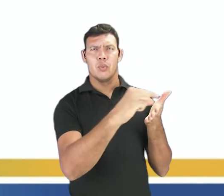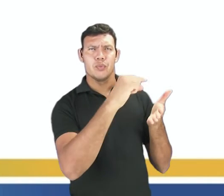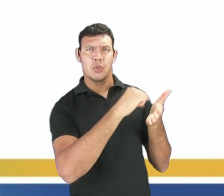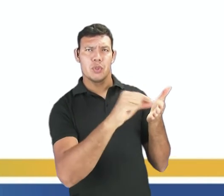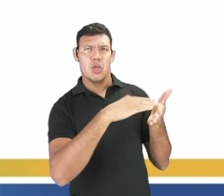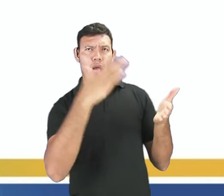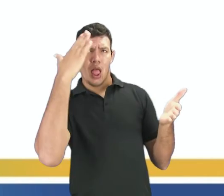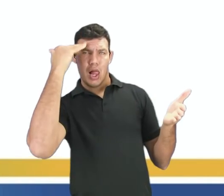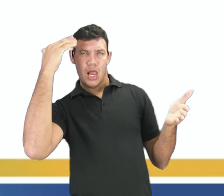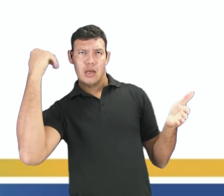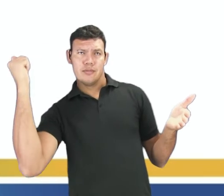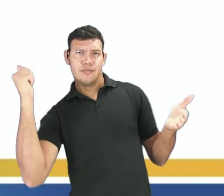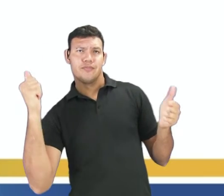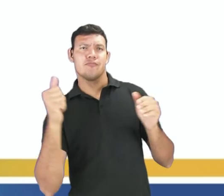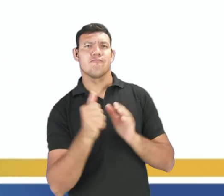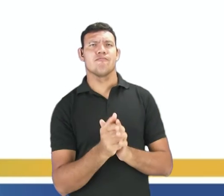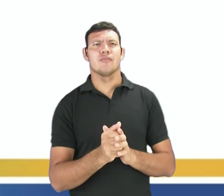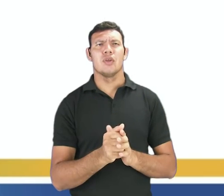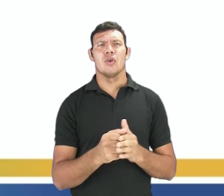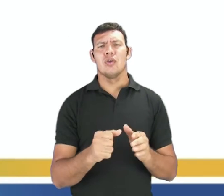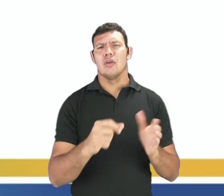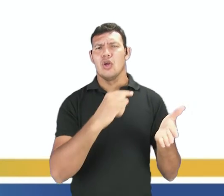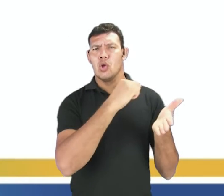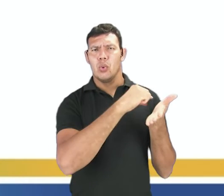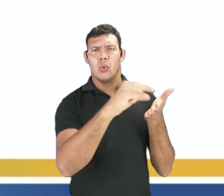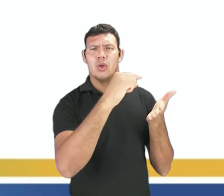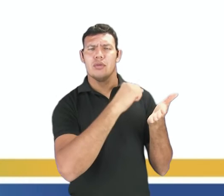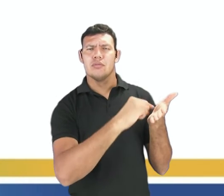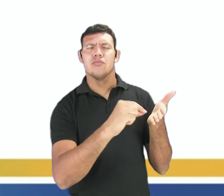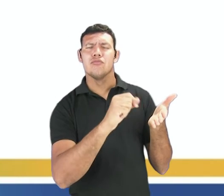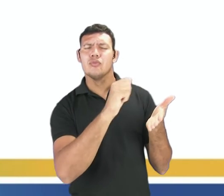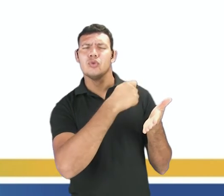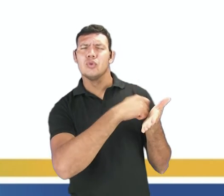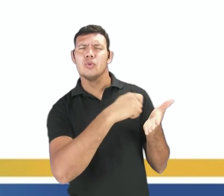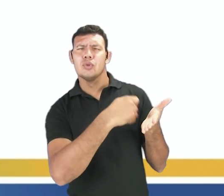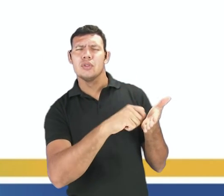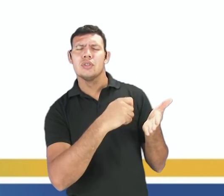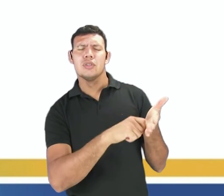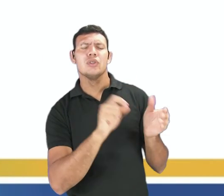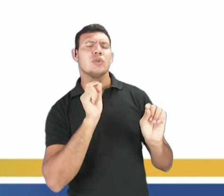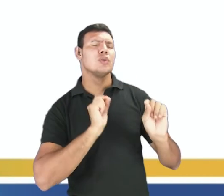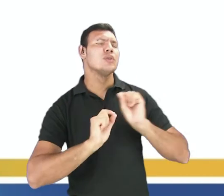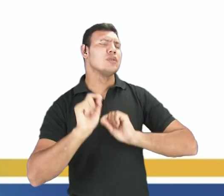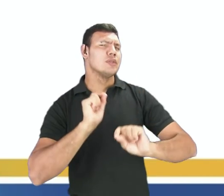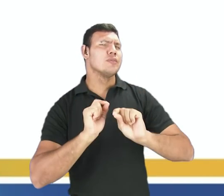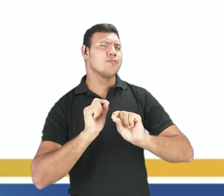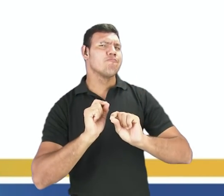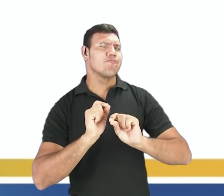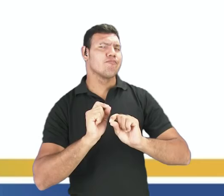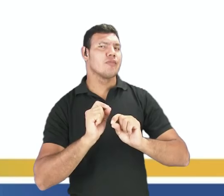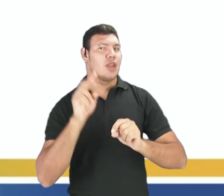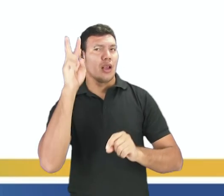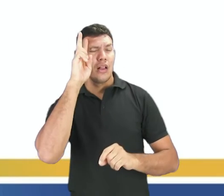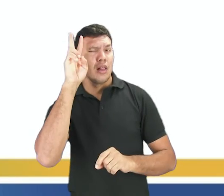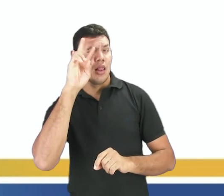metaforizada como uma viagem, esses versos indicam que o autor... Interessante nós lembrarmos ali que ele